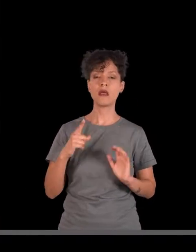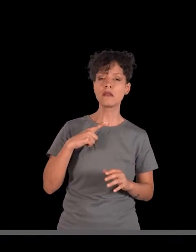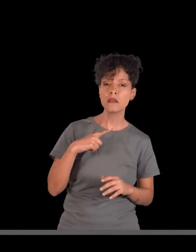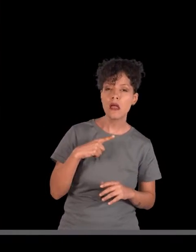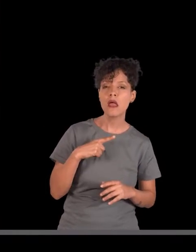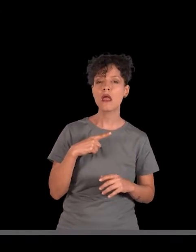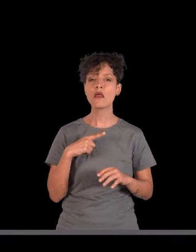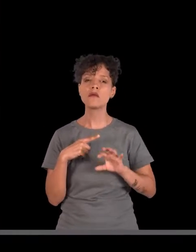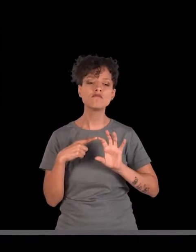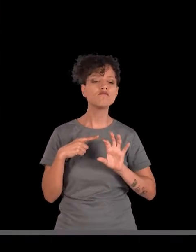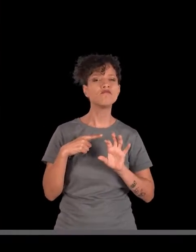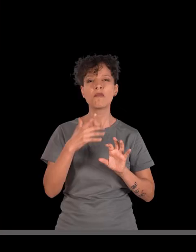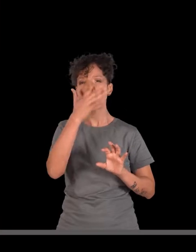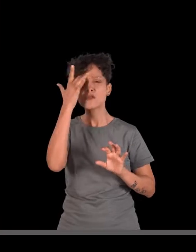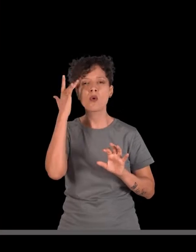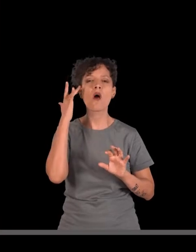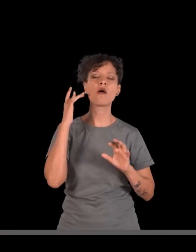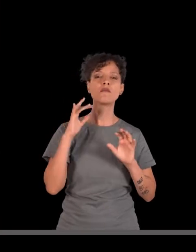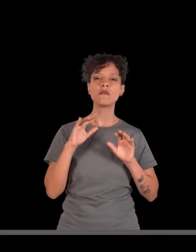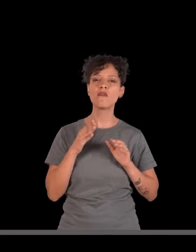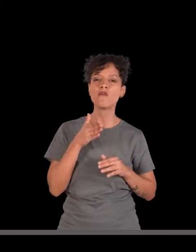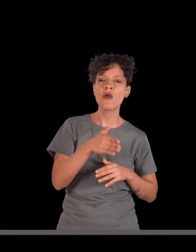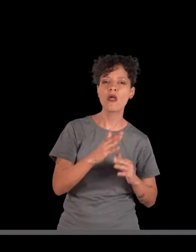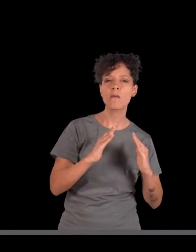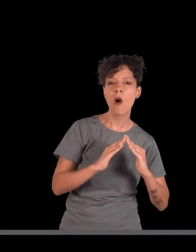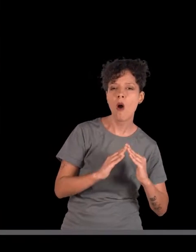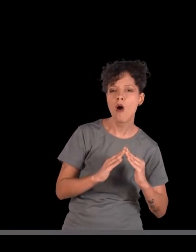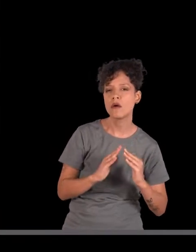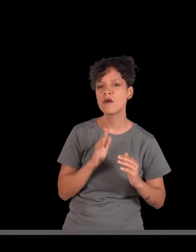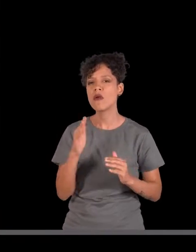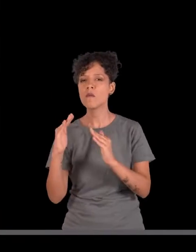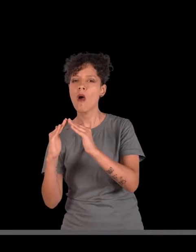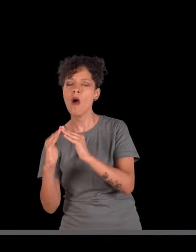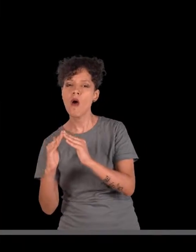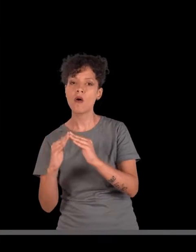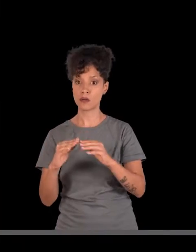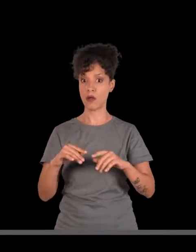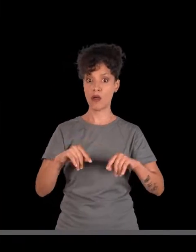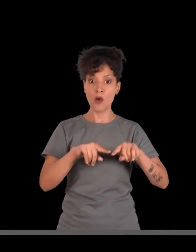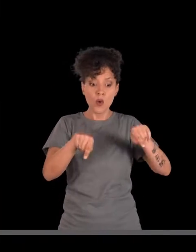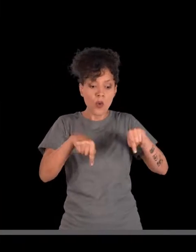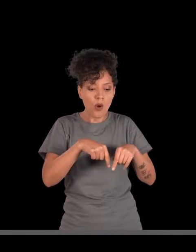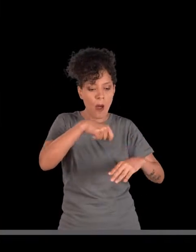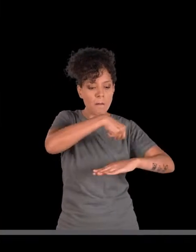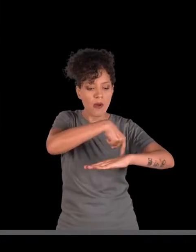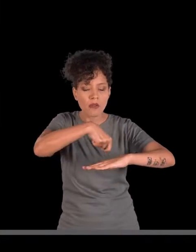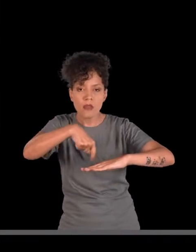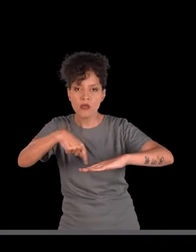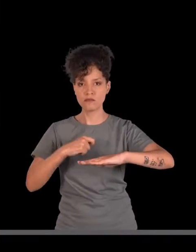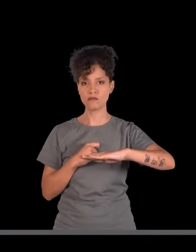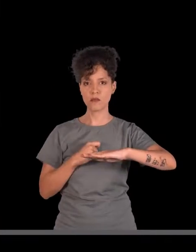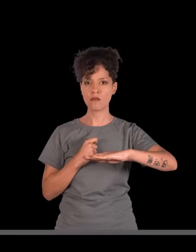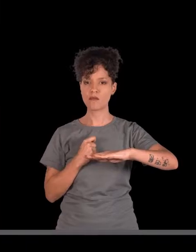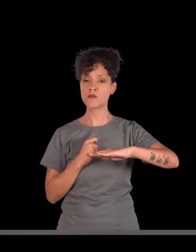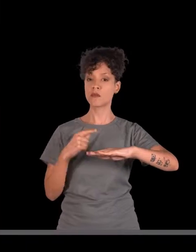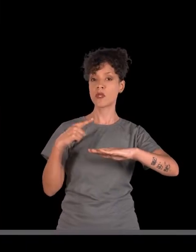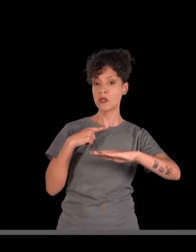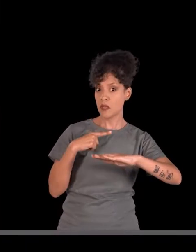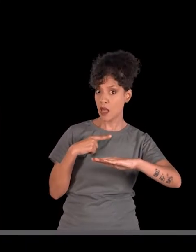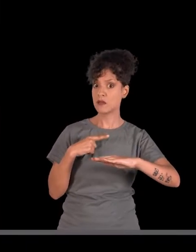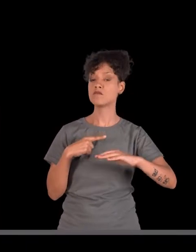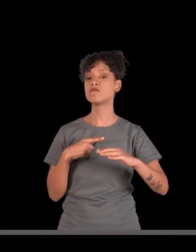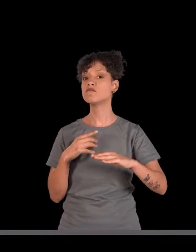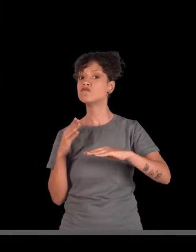a apresentar uma ocupação, uma criação de pequenos arraiais, né, algumas